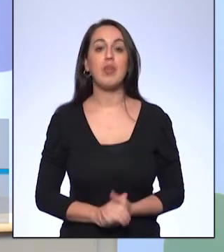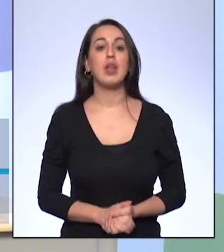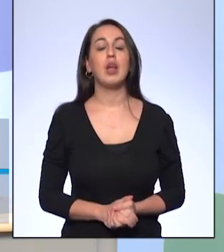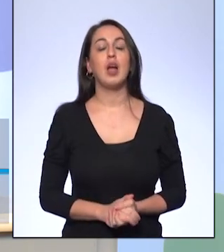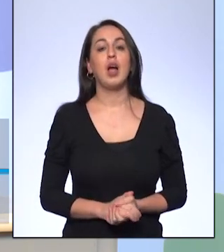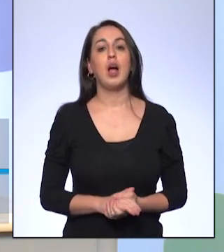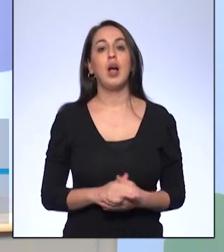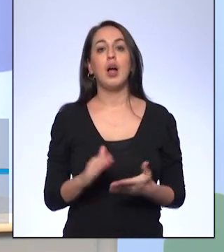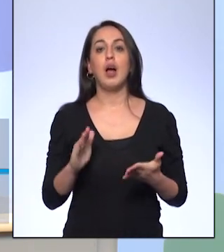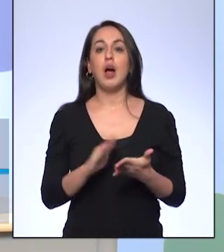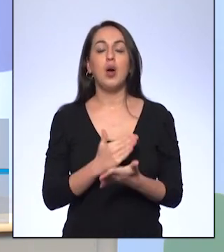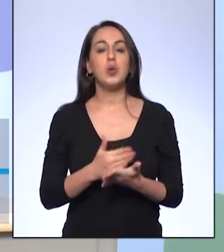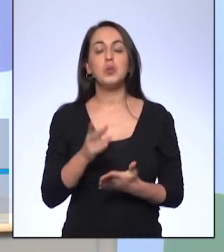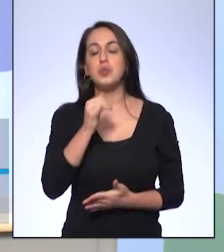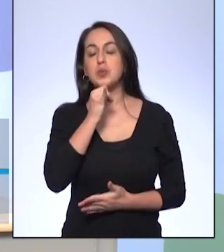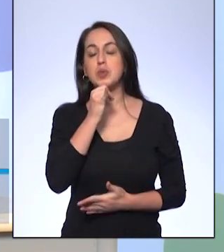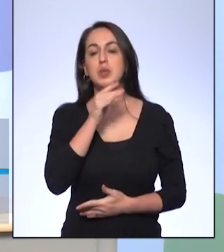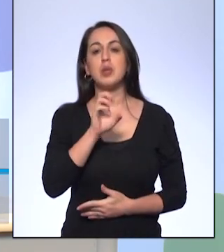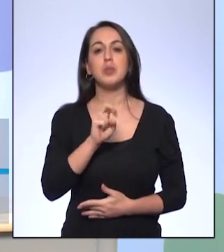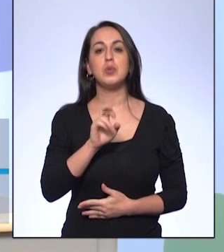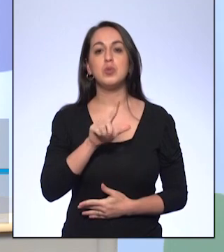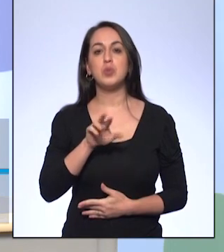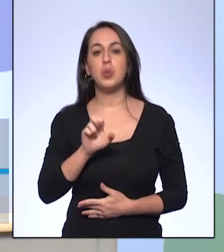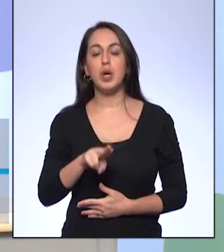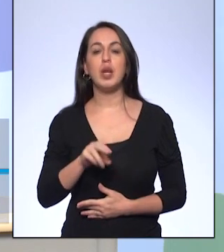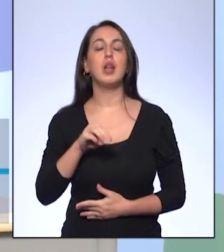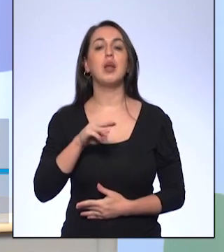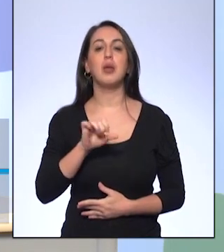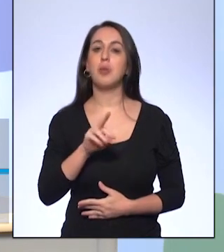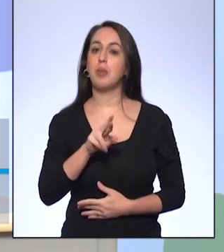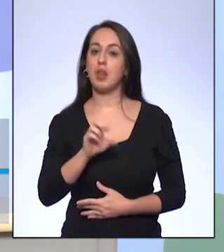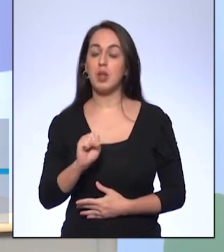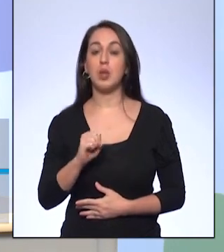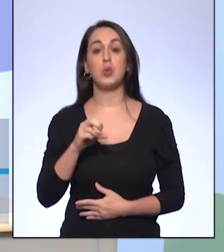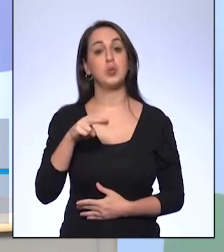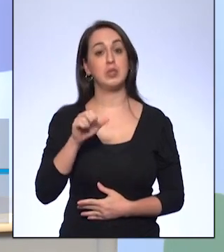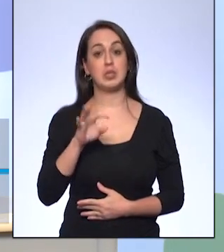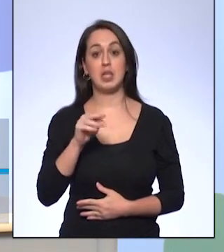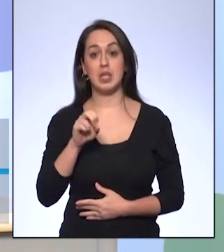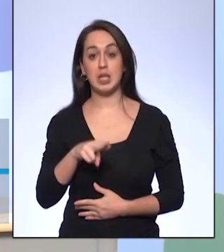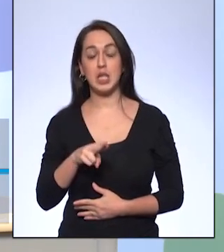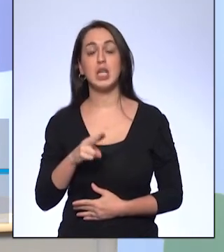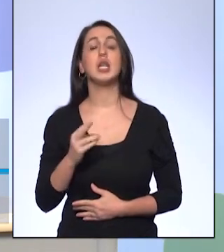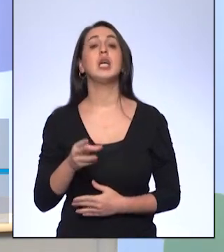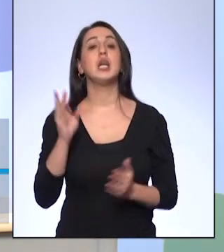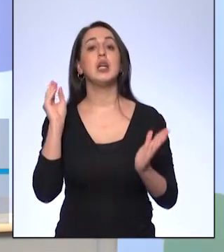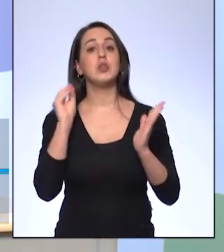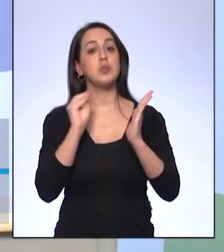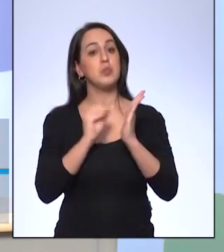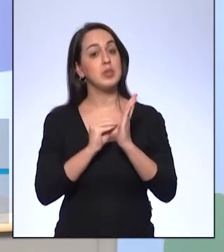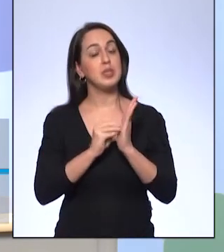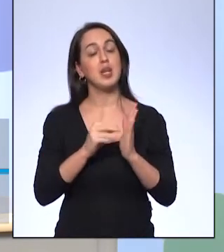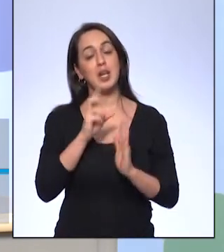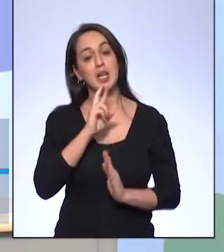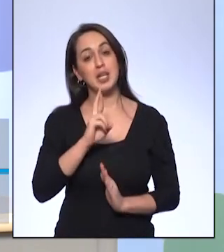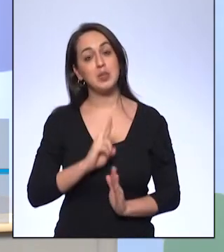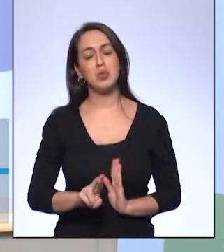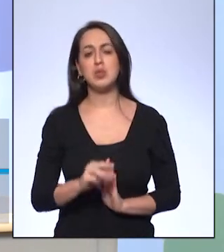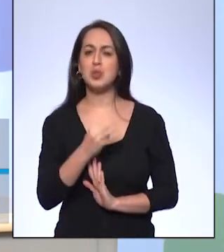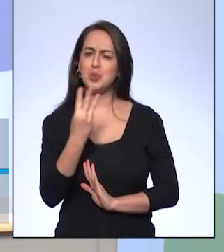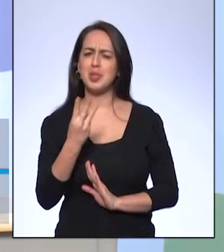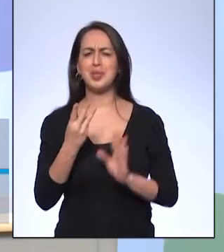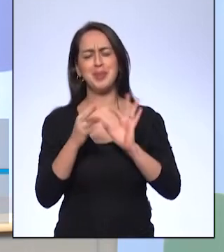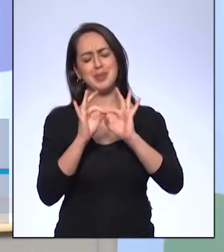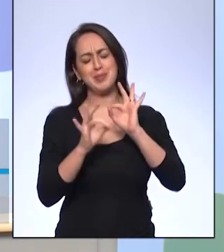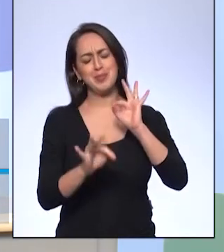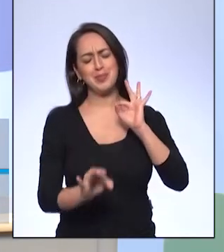por exemplo, a Suelen, o Gabriel, o Matheus, Caio, Natan e Ivan, eles passaram a resposta dos 3, mas como é muito longo, eu nem vou passar, você vai